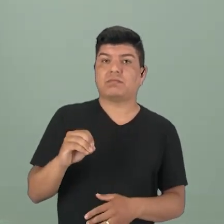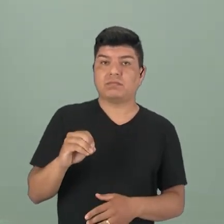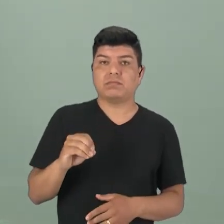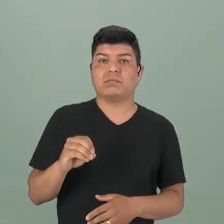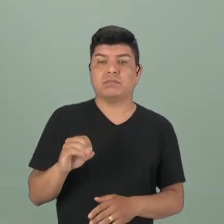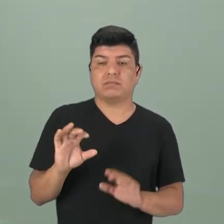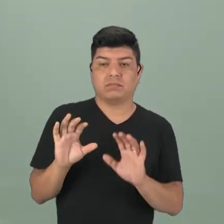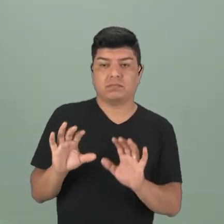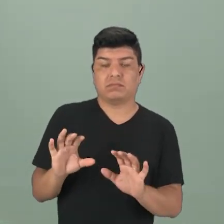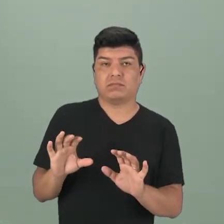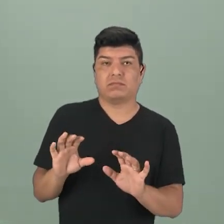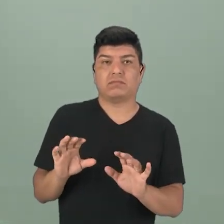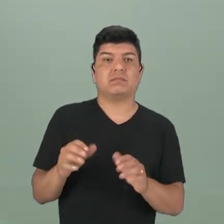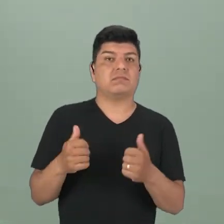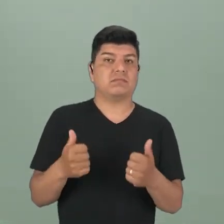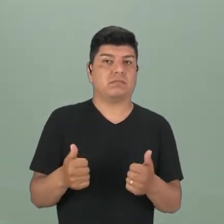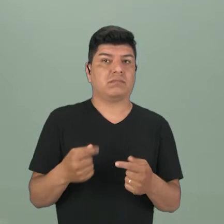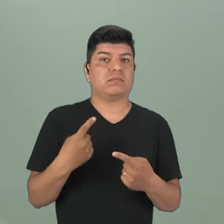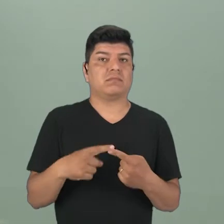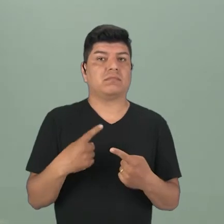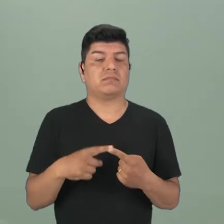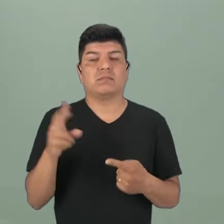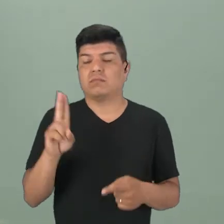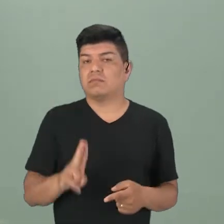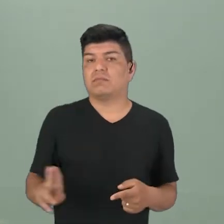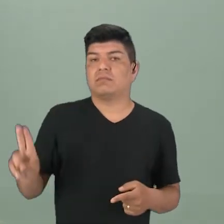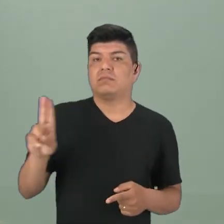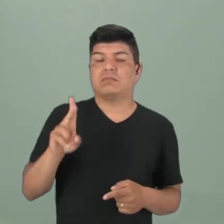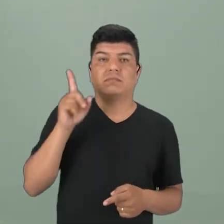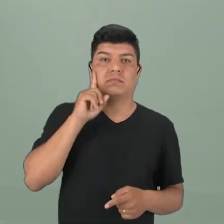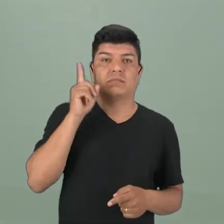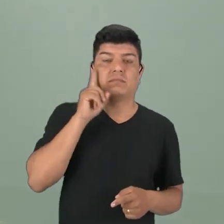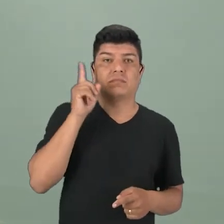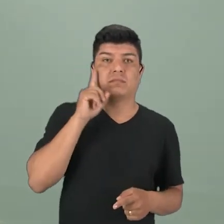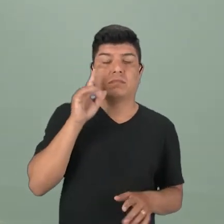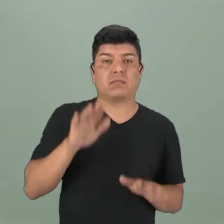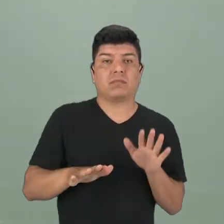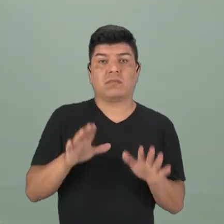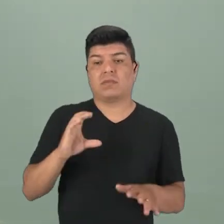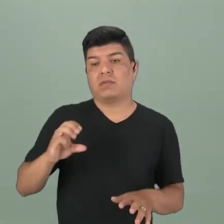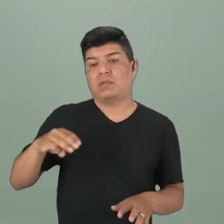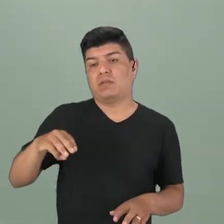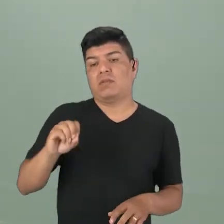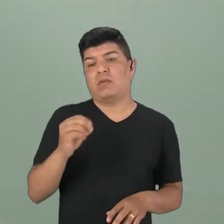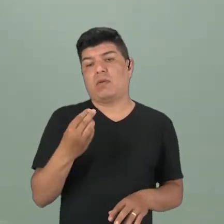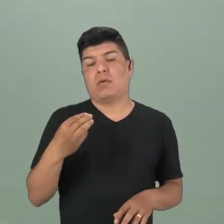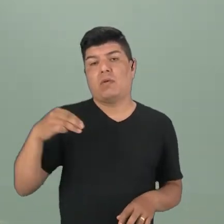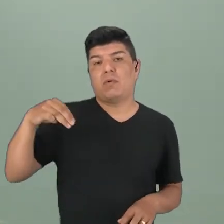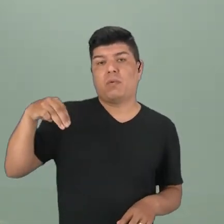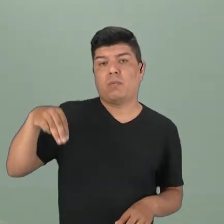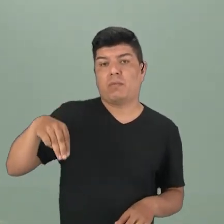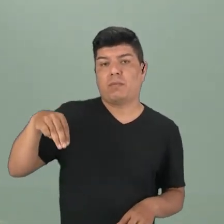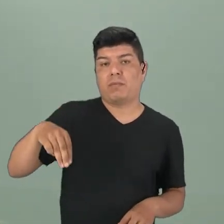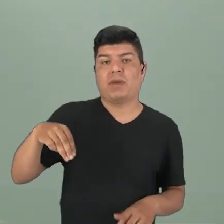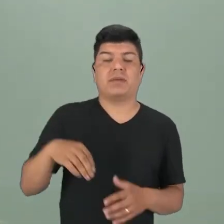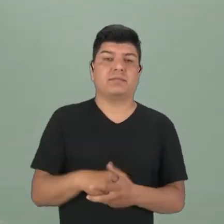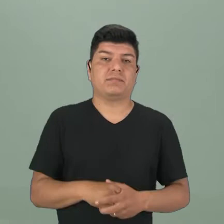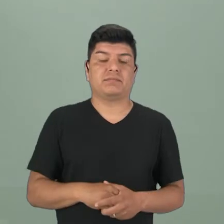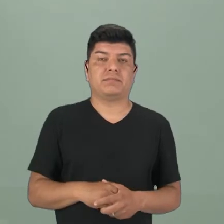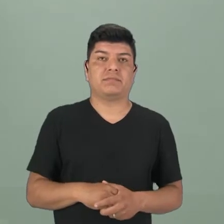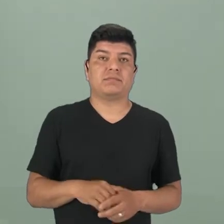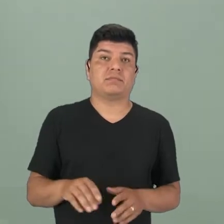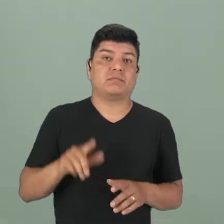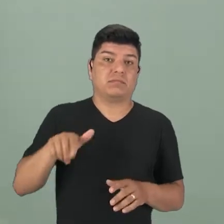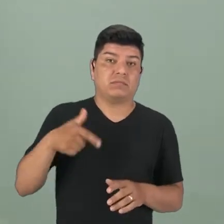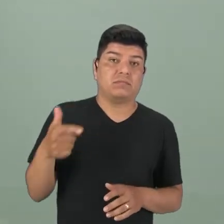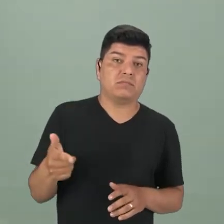falo dessa forma, tá? Porque a gente não usa ele no dia a dia. Geralmente a gente usa centímetro ou metro. Decímetro não é usado. Em algumas